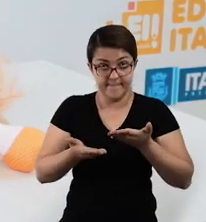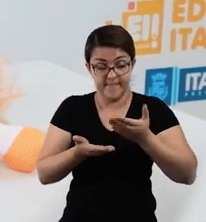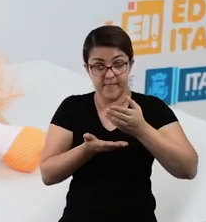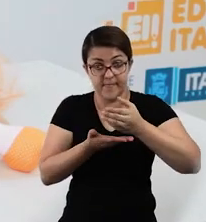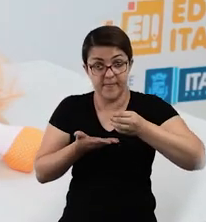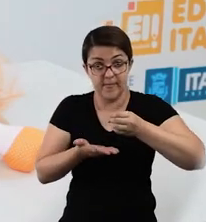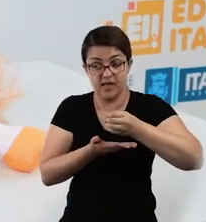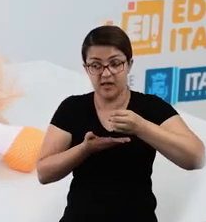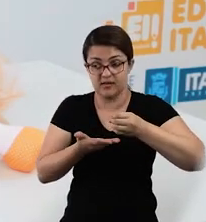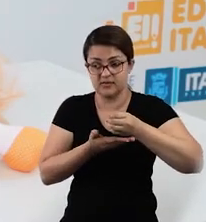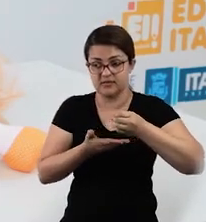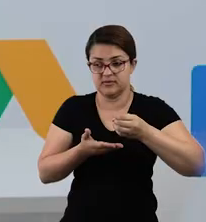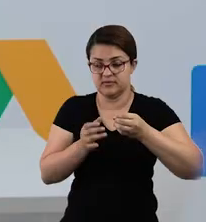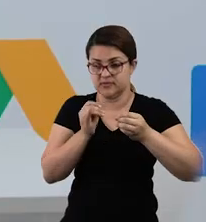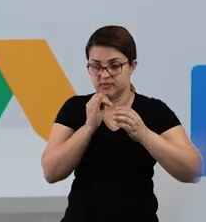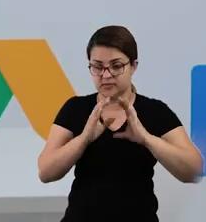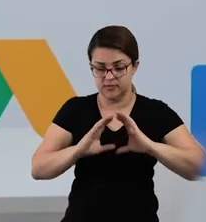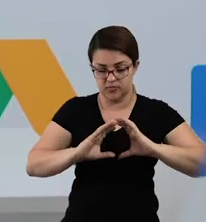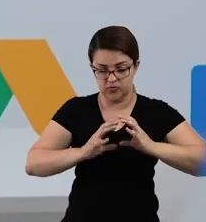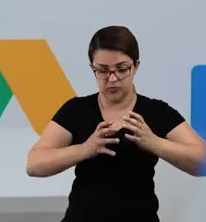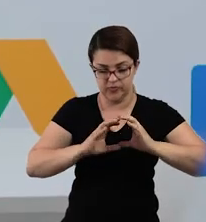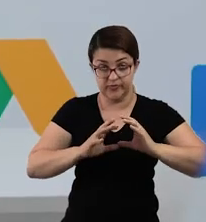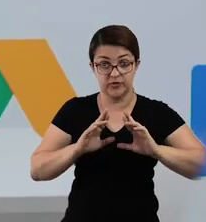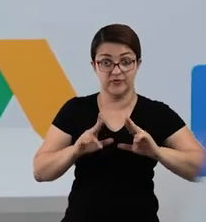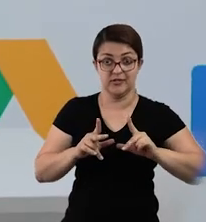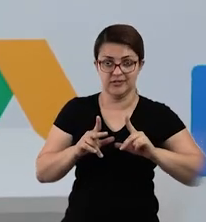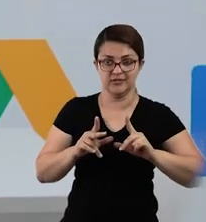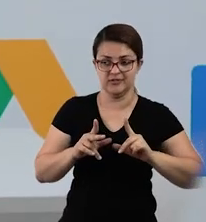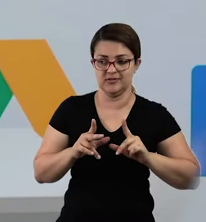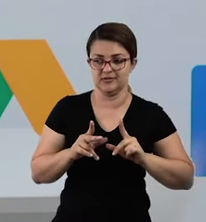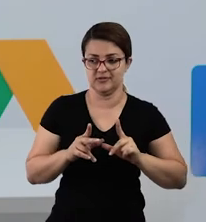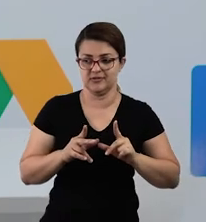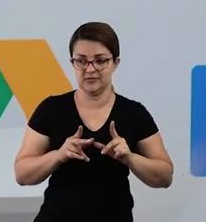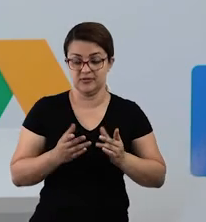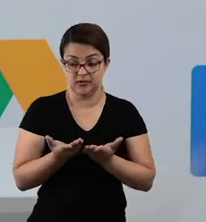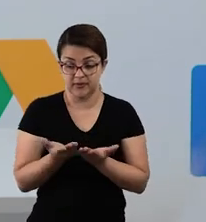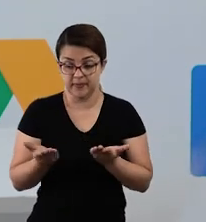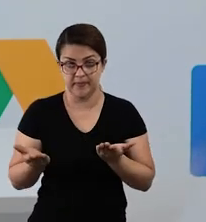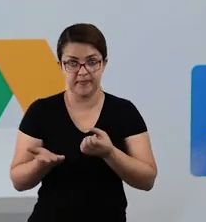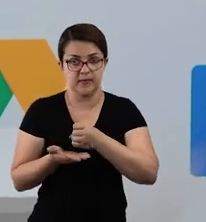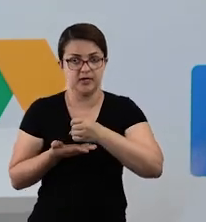da esfera, que é igual a um limão, uma bolinha ou uma laranja.